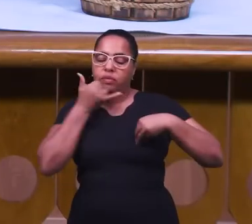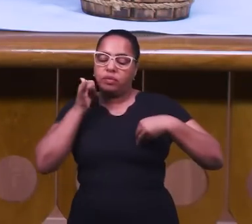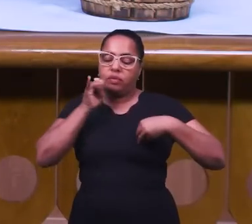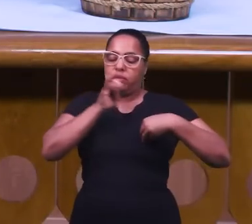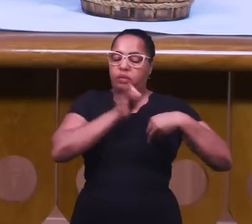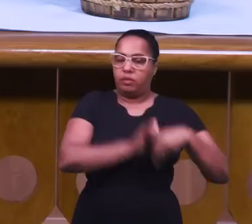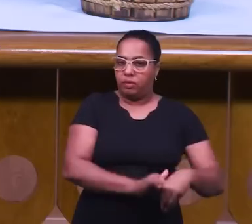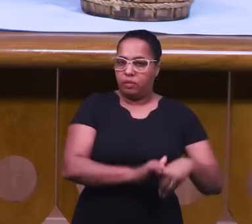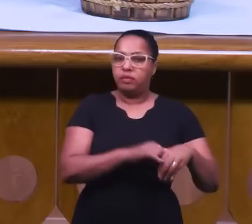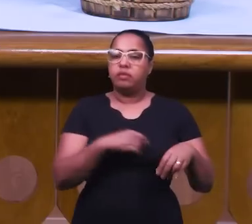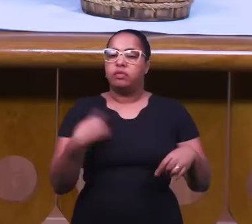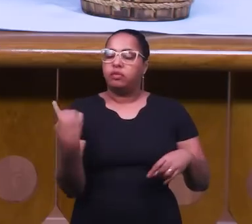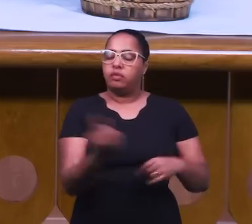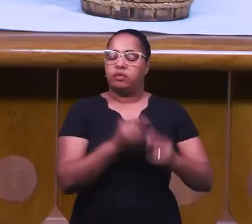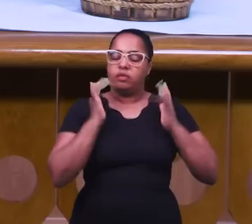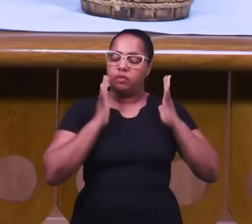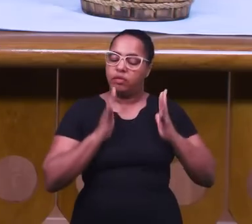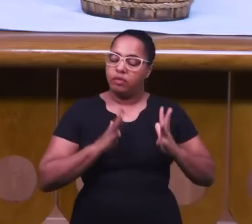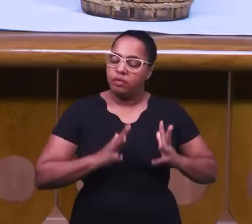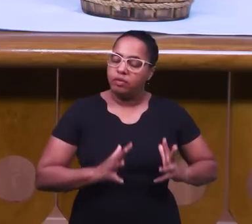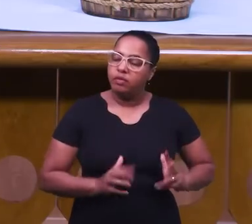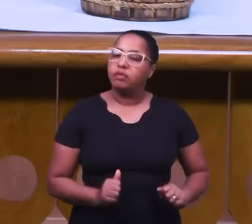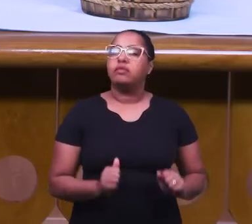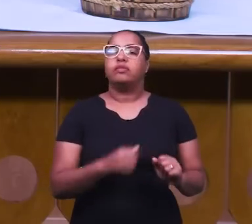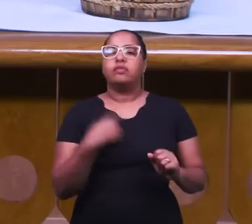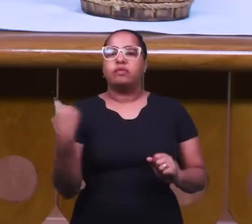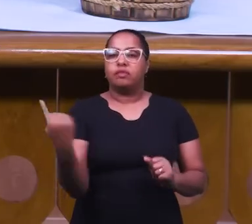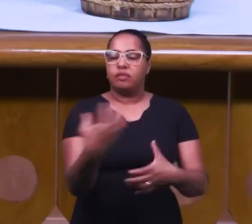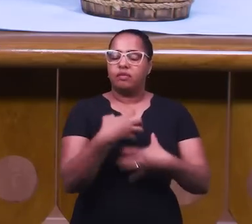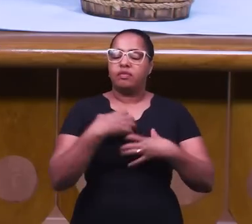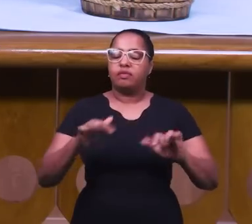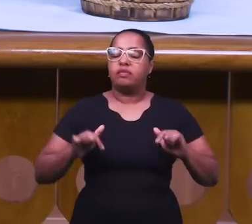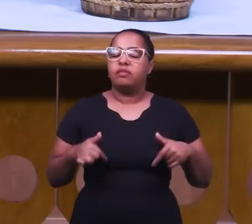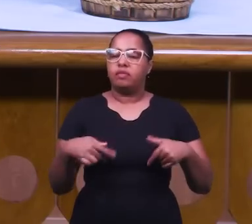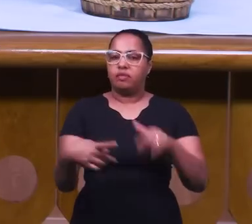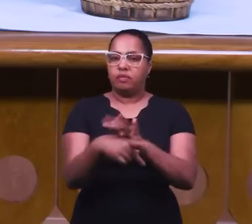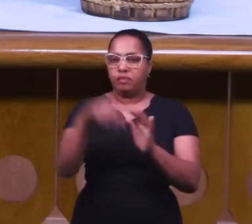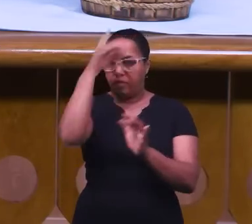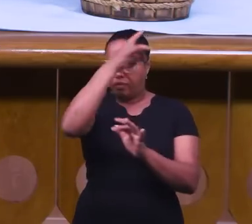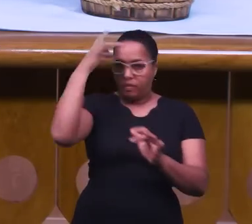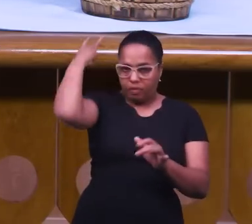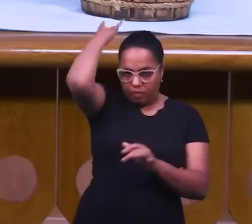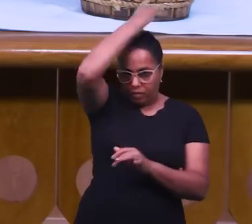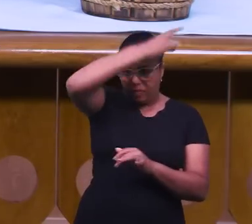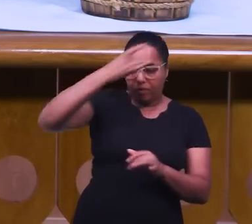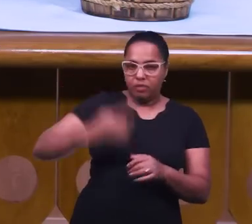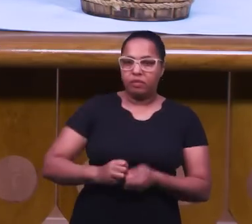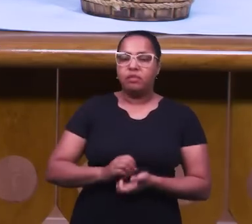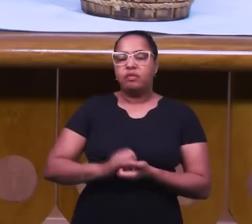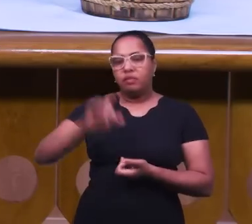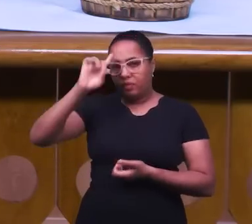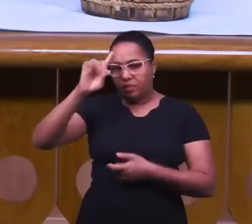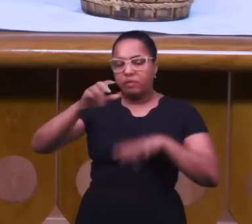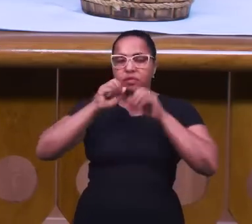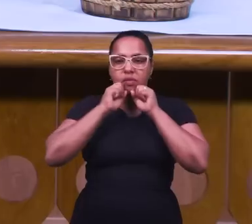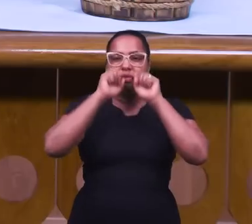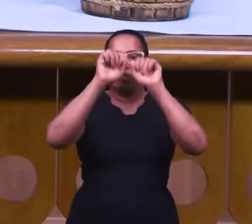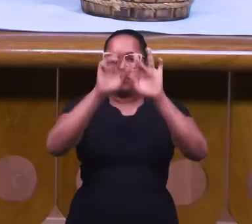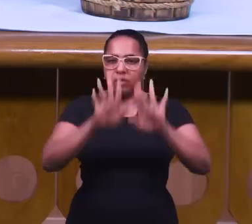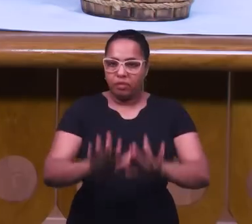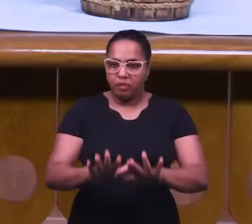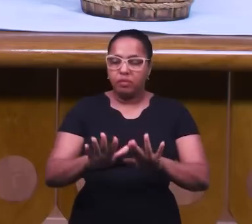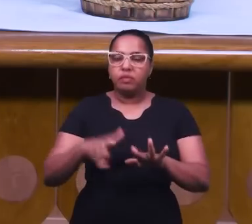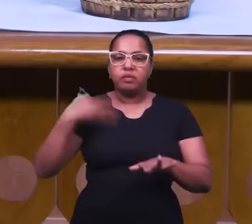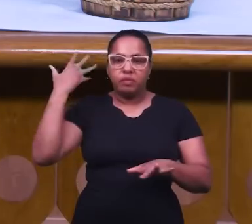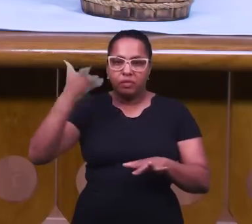pecados perdoados, nós temos a purificação das nossas vidas, nós temos a operação do Espírito Santo em nós. Que Deus, então, assim, nos